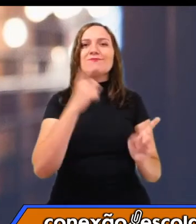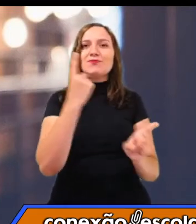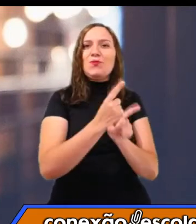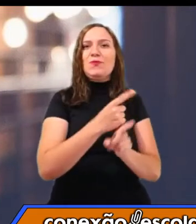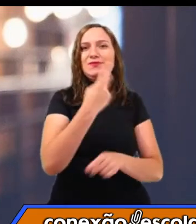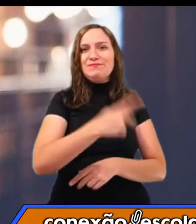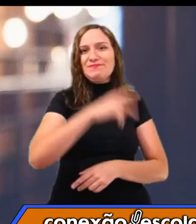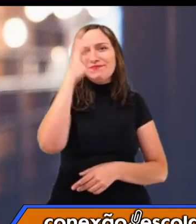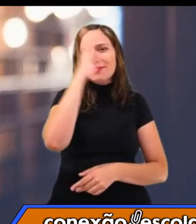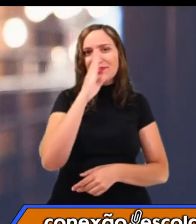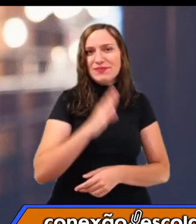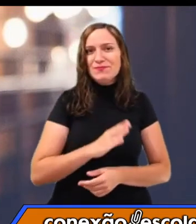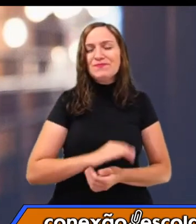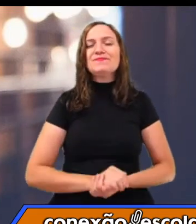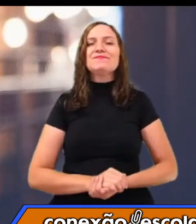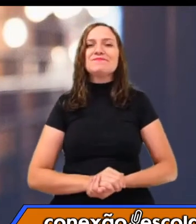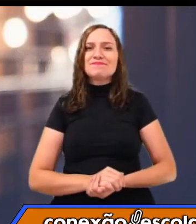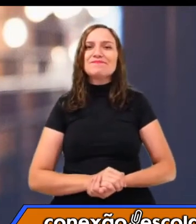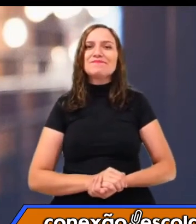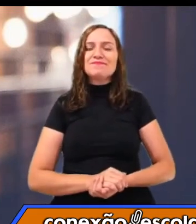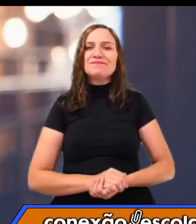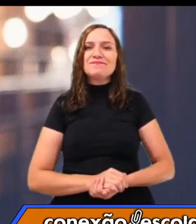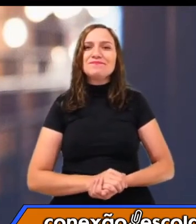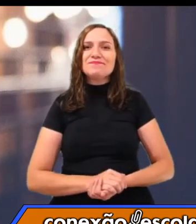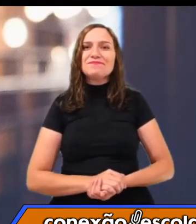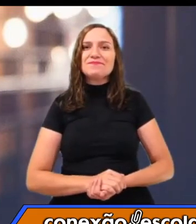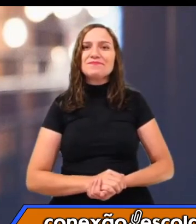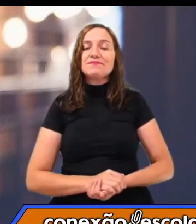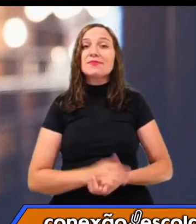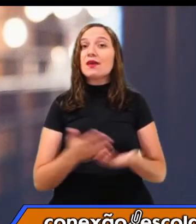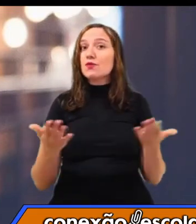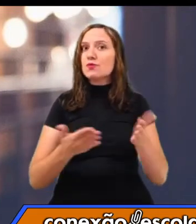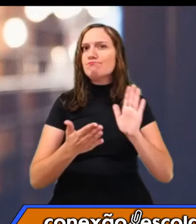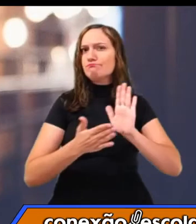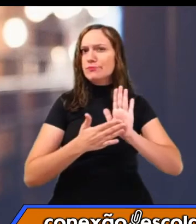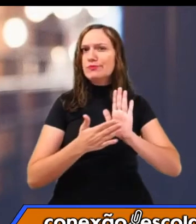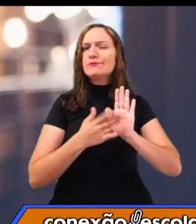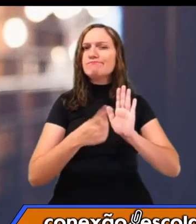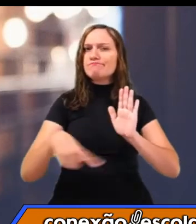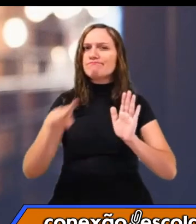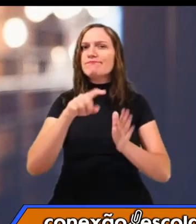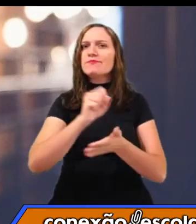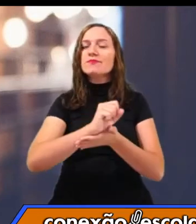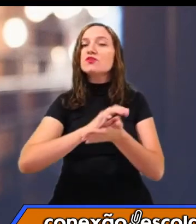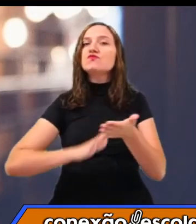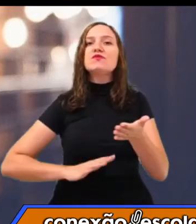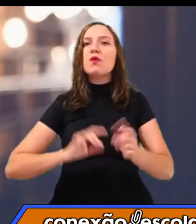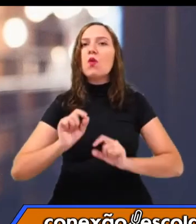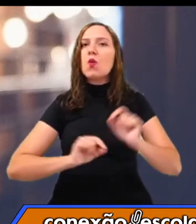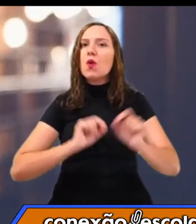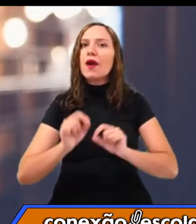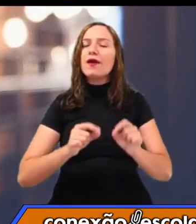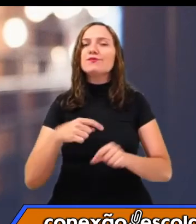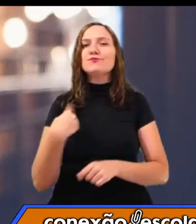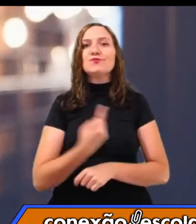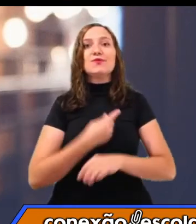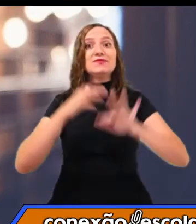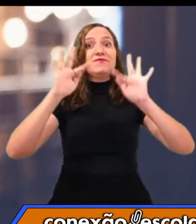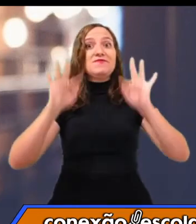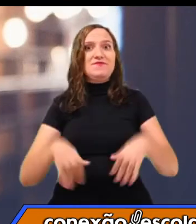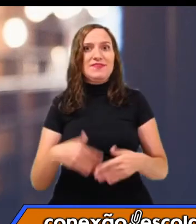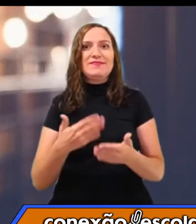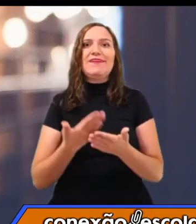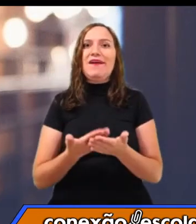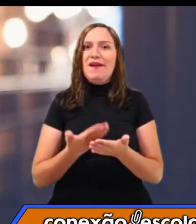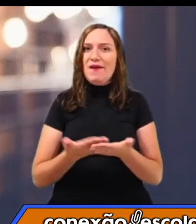Bom, gente, então eu queria propor para vocês uma atividade para a gente poder encerrar esse